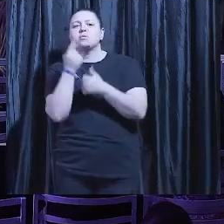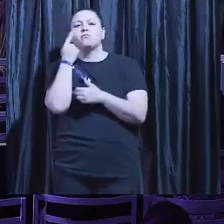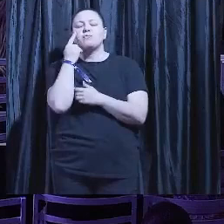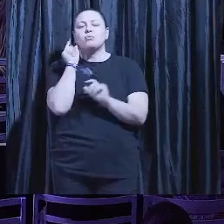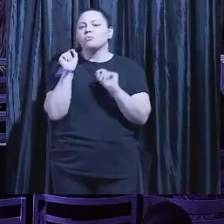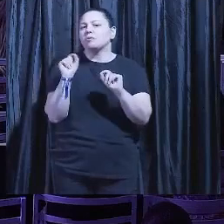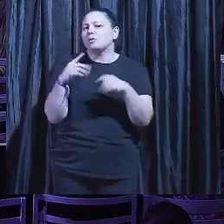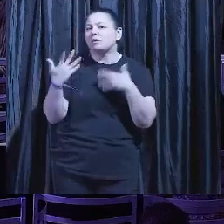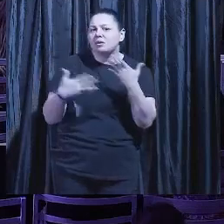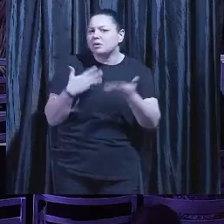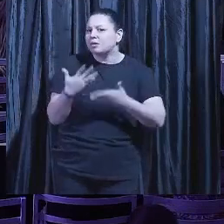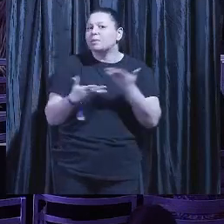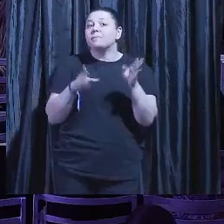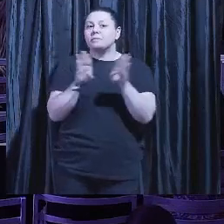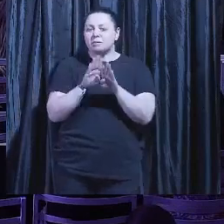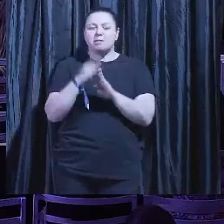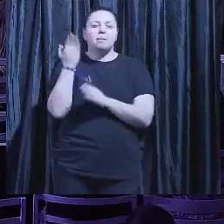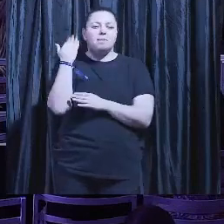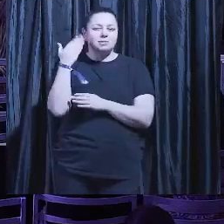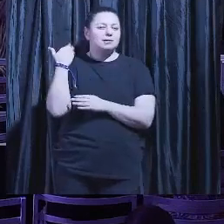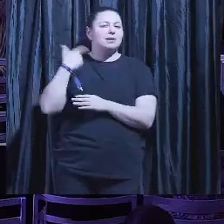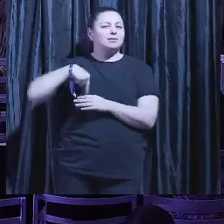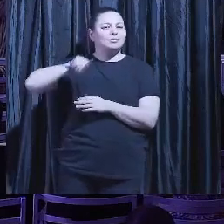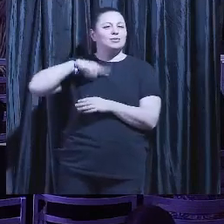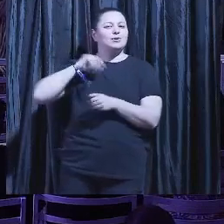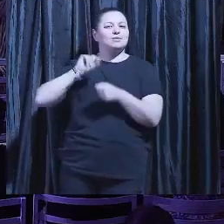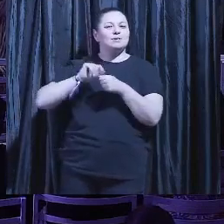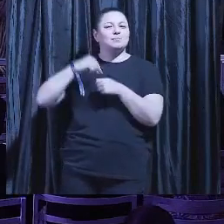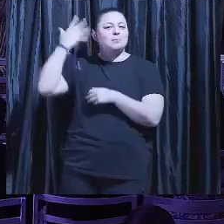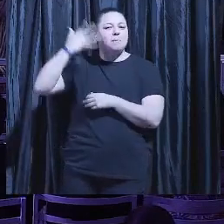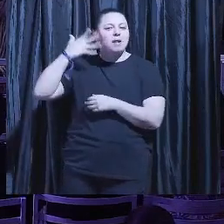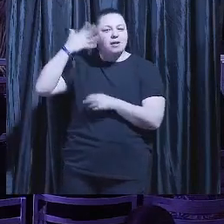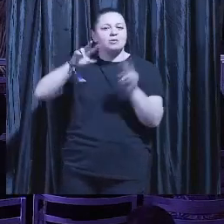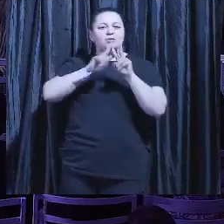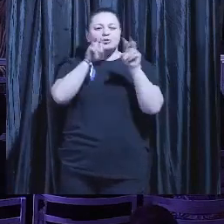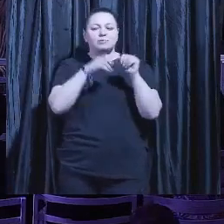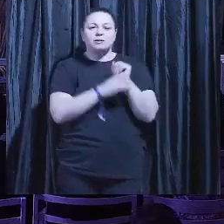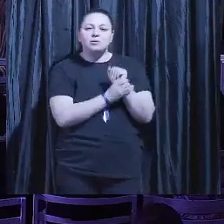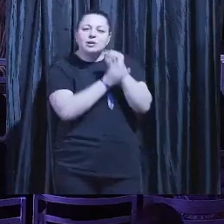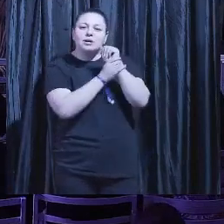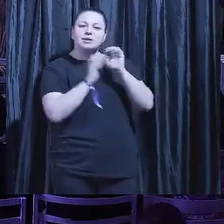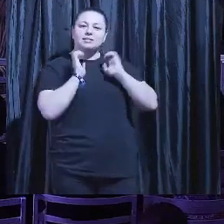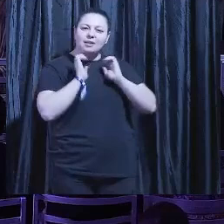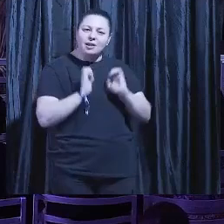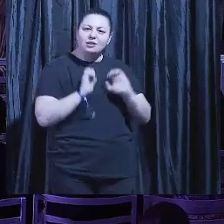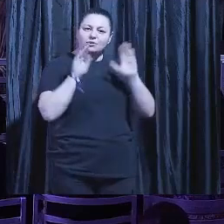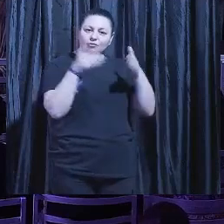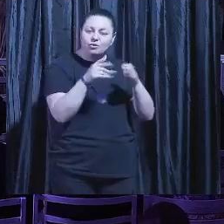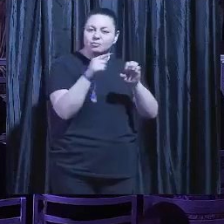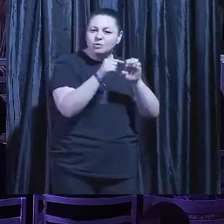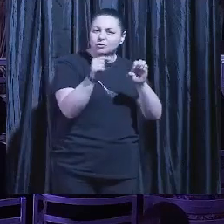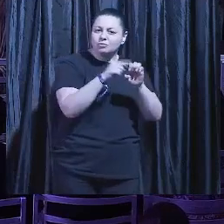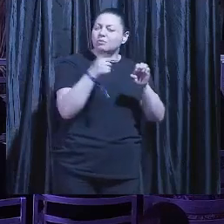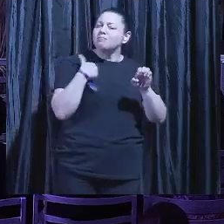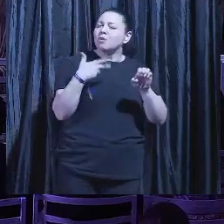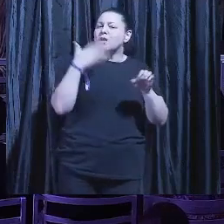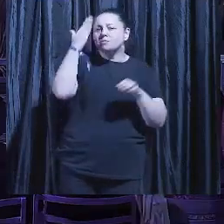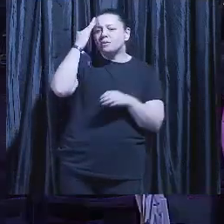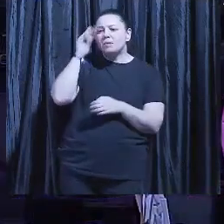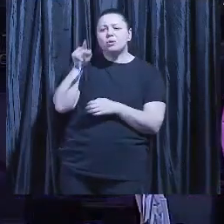edições. A gente também fez uma palestra lá atrás sobre segurança, ética para os empreendedores. Fala um pouquinho a tua visão sobre